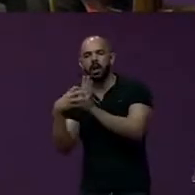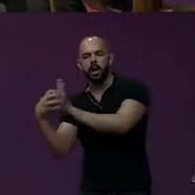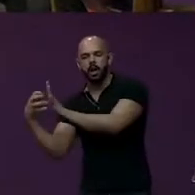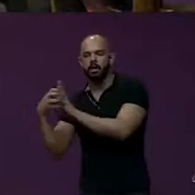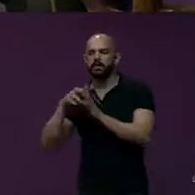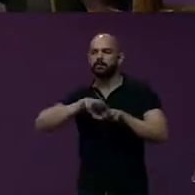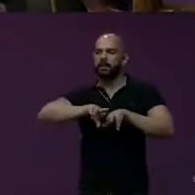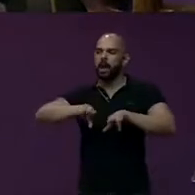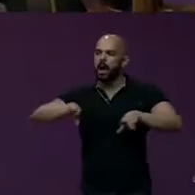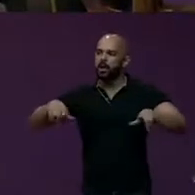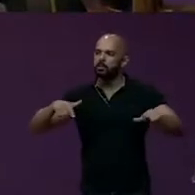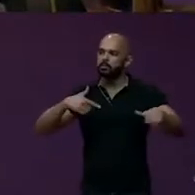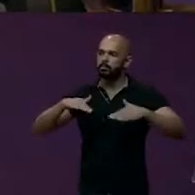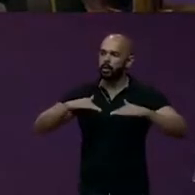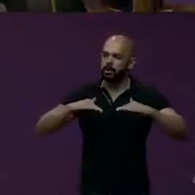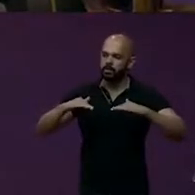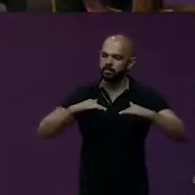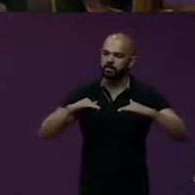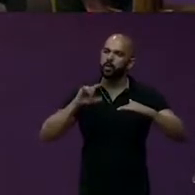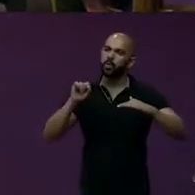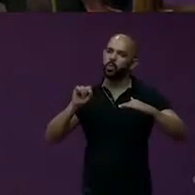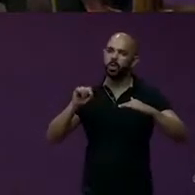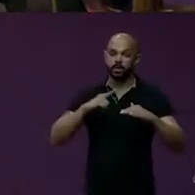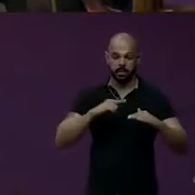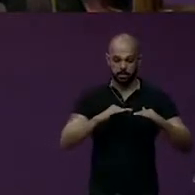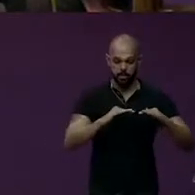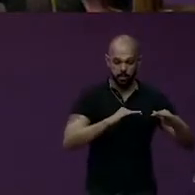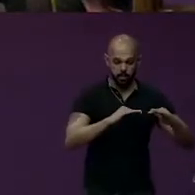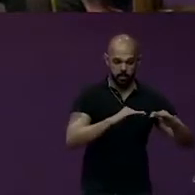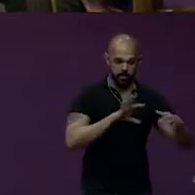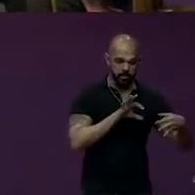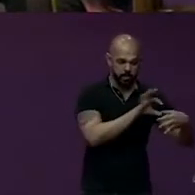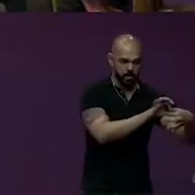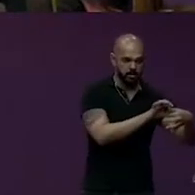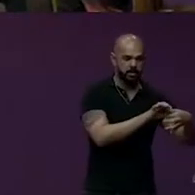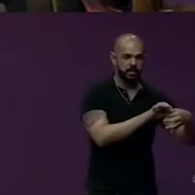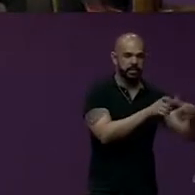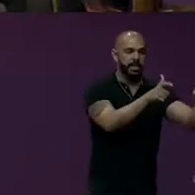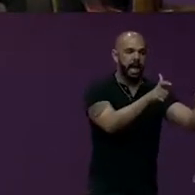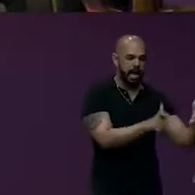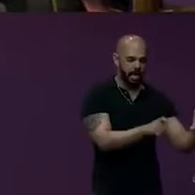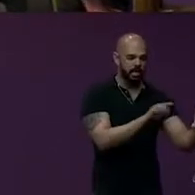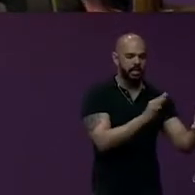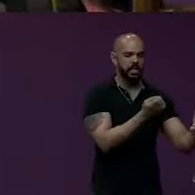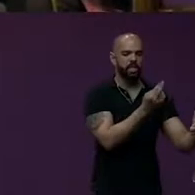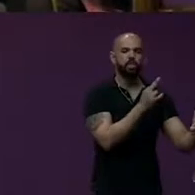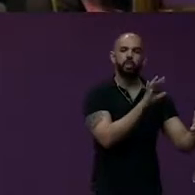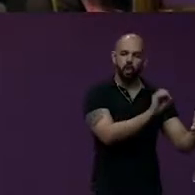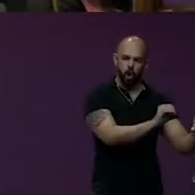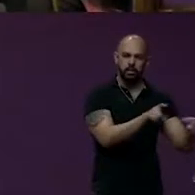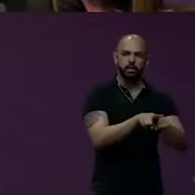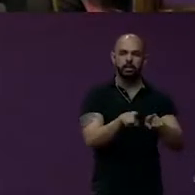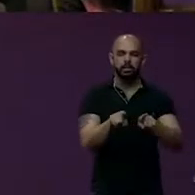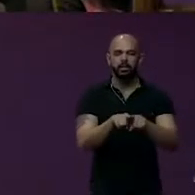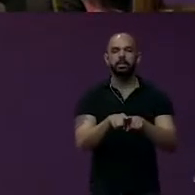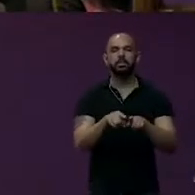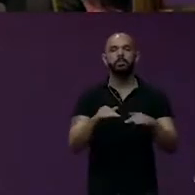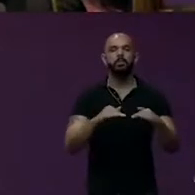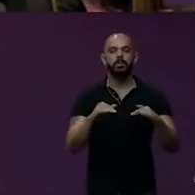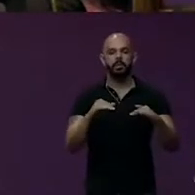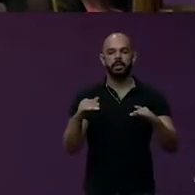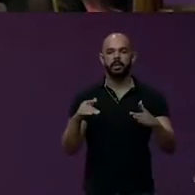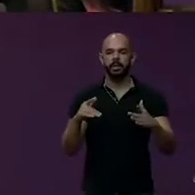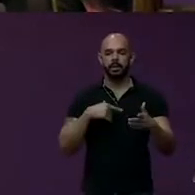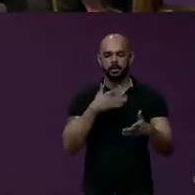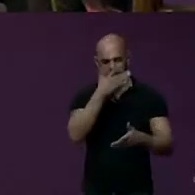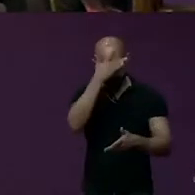vários movimentos, né, que vão desde movimentos ligados aos territórios até movimentos de pacientes, associações